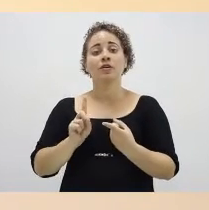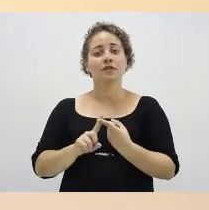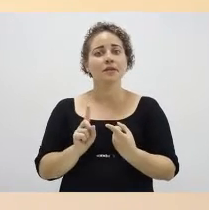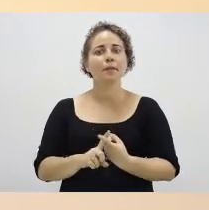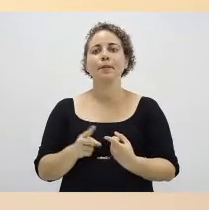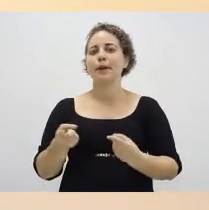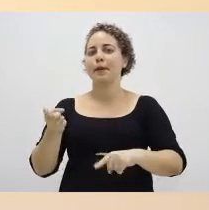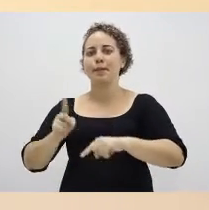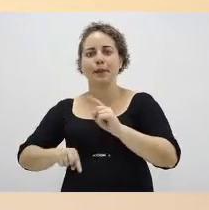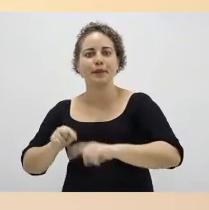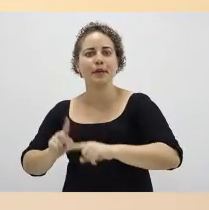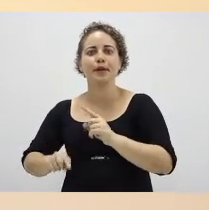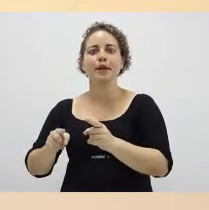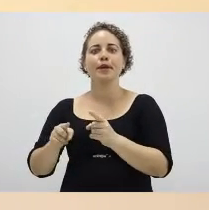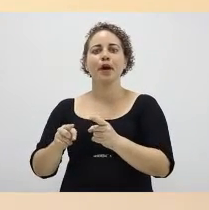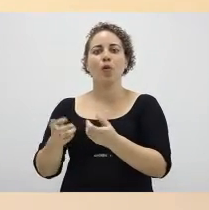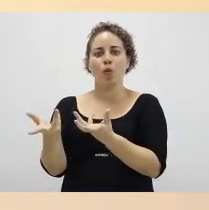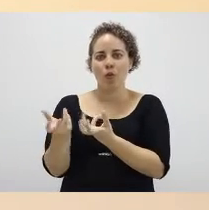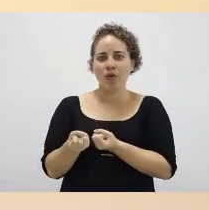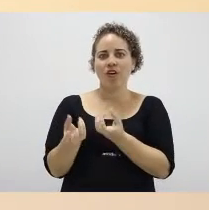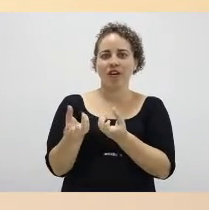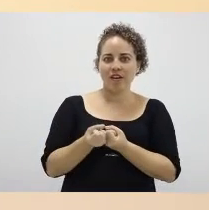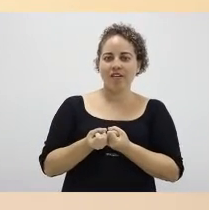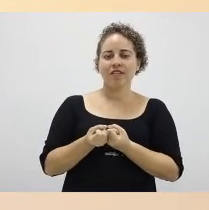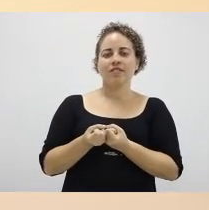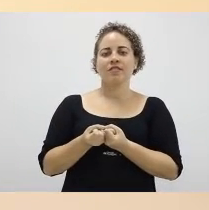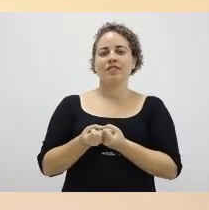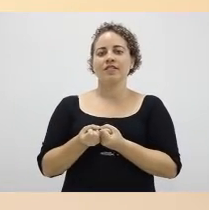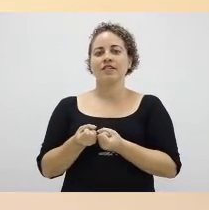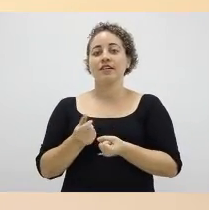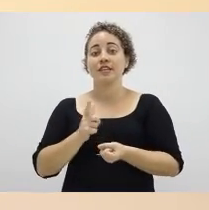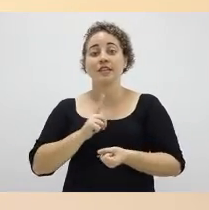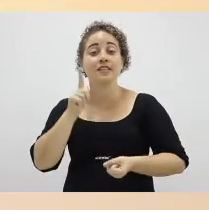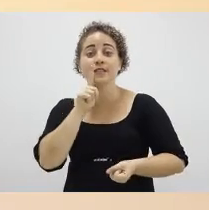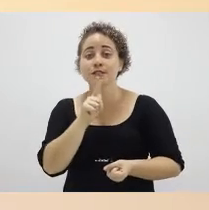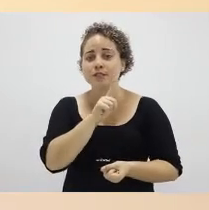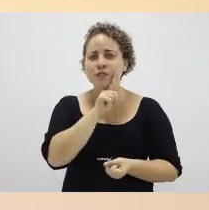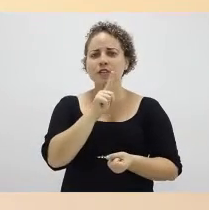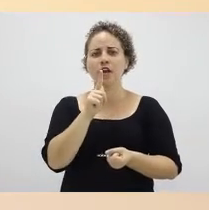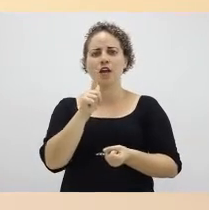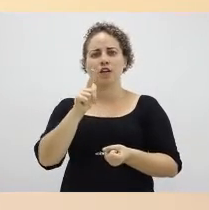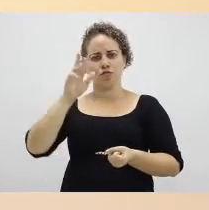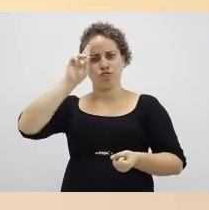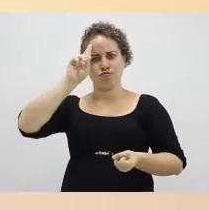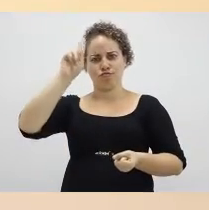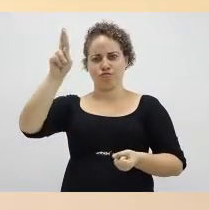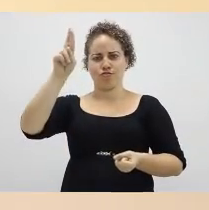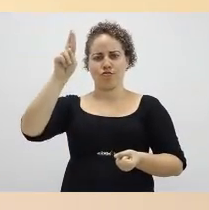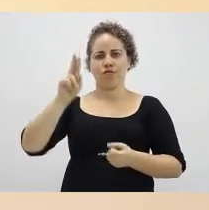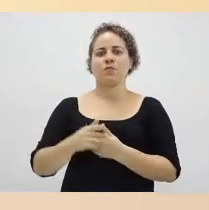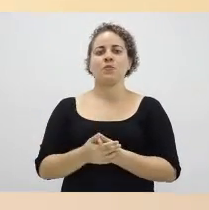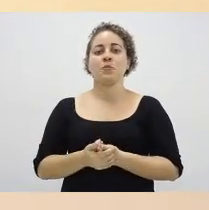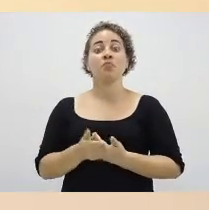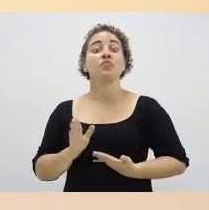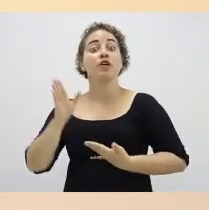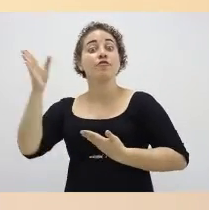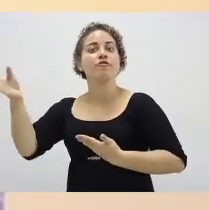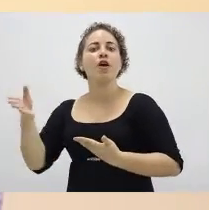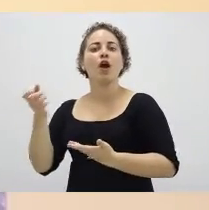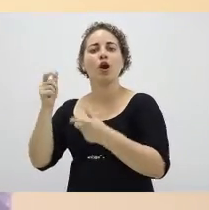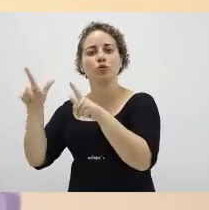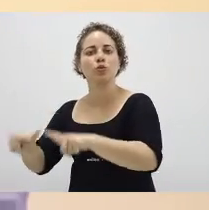matéria-prima. Vamos aplicar isso à nossa lanchonete. Enfim, quando o dono da lanchonete vai a um atacadista e compra